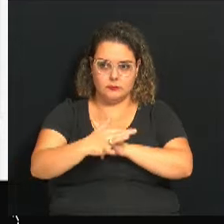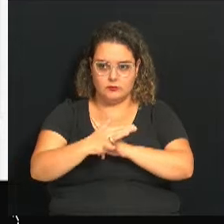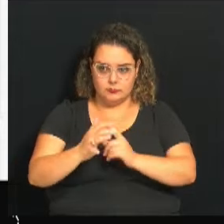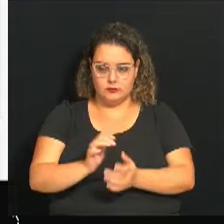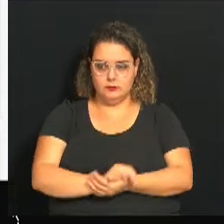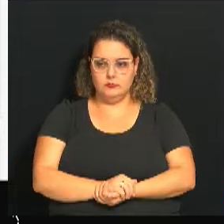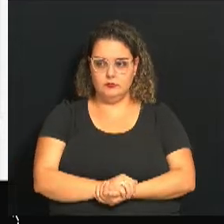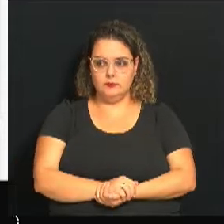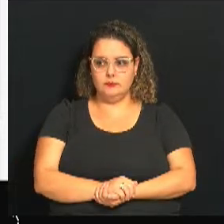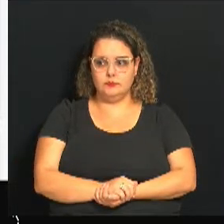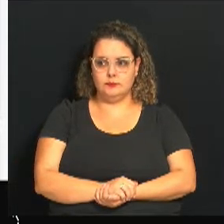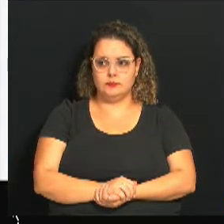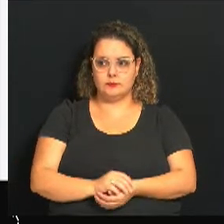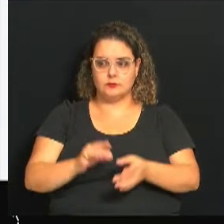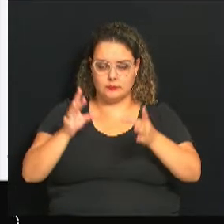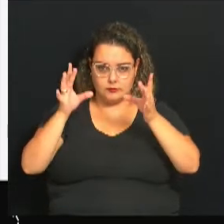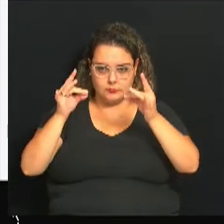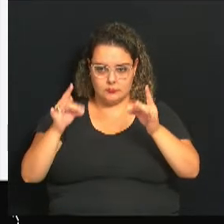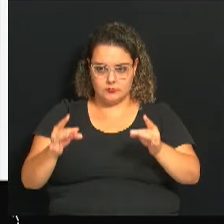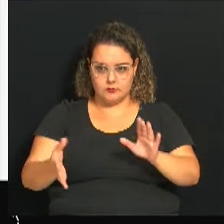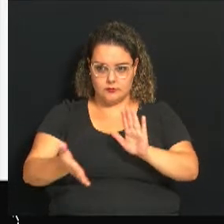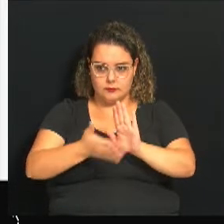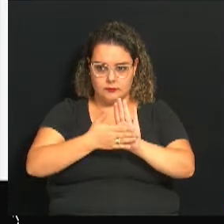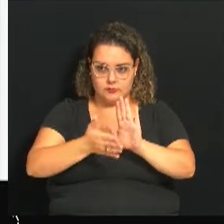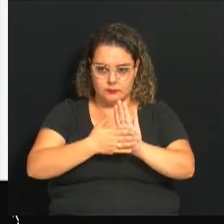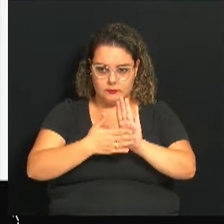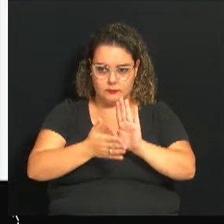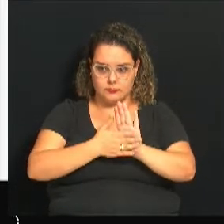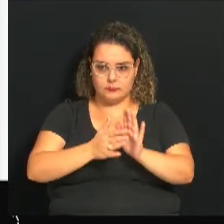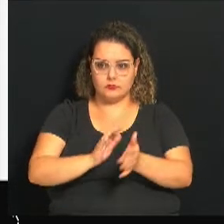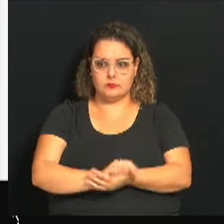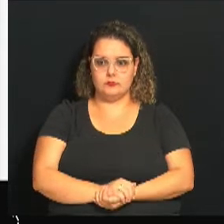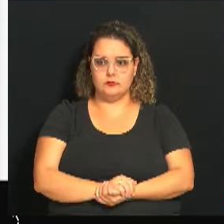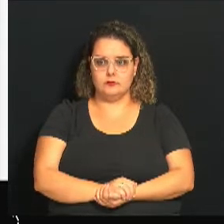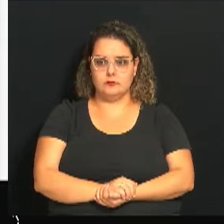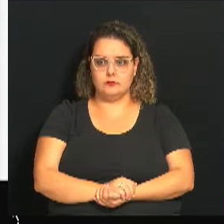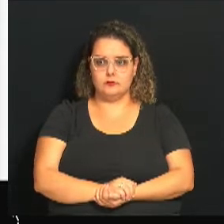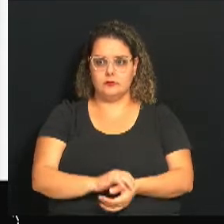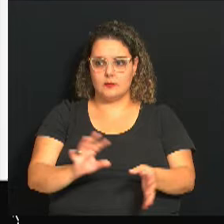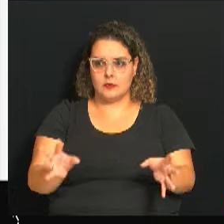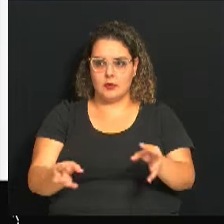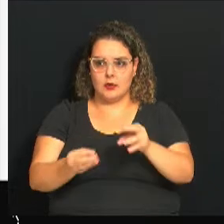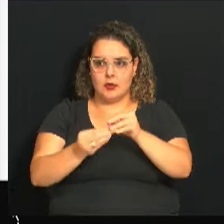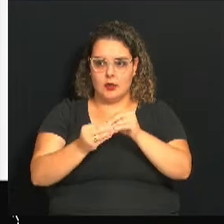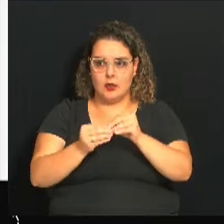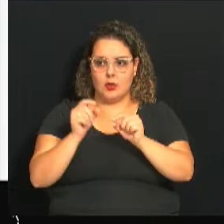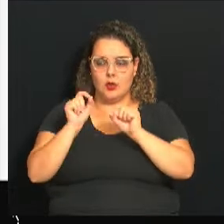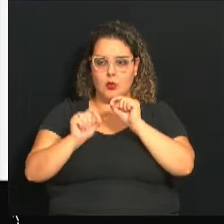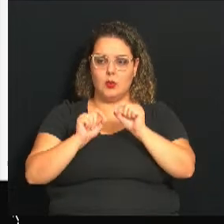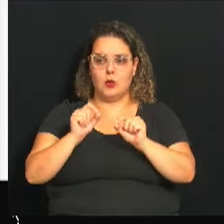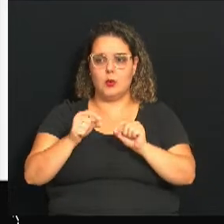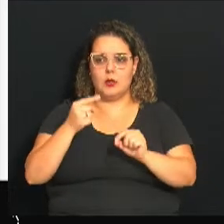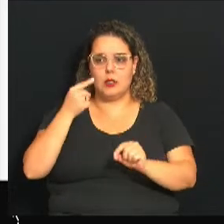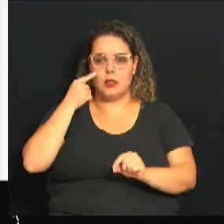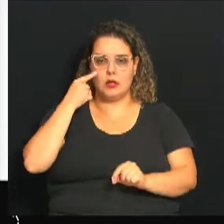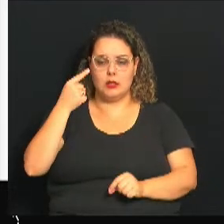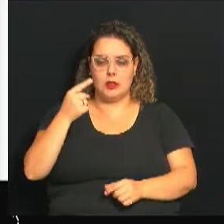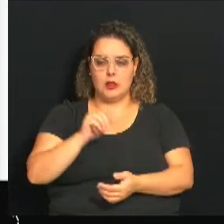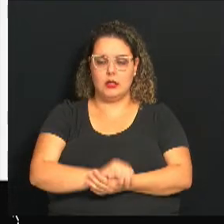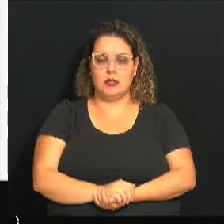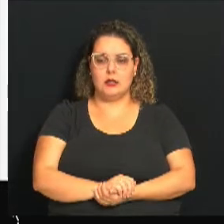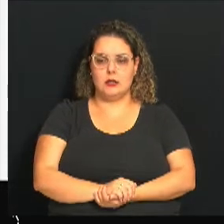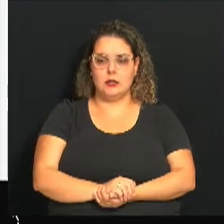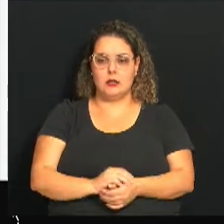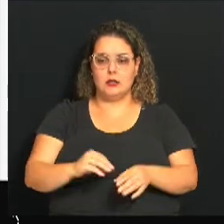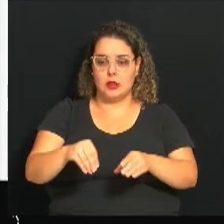gente for definir essas propostas aqui. Então, um pouquinho em resumo do que a gente pretende dentro deste